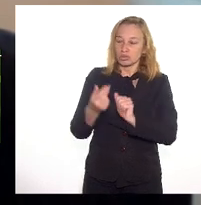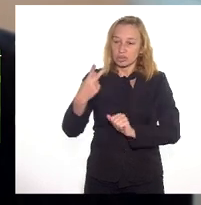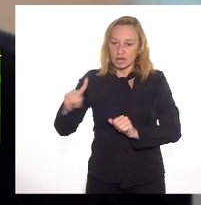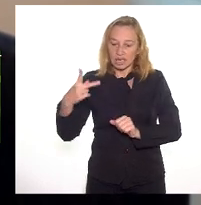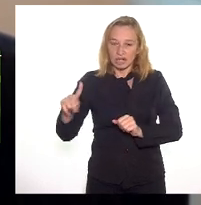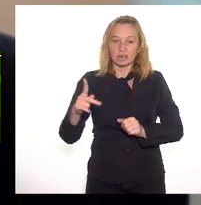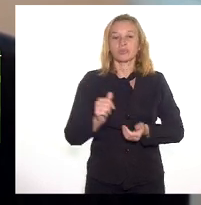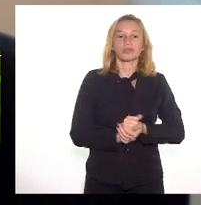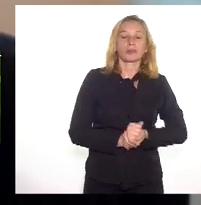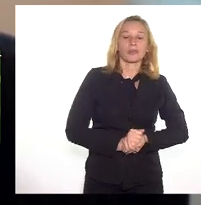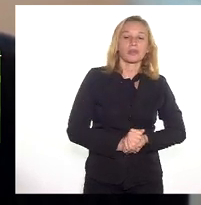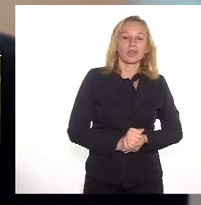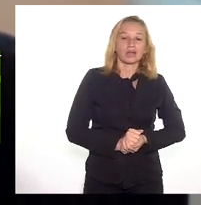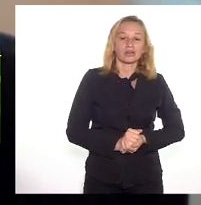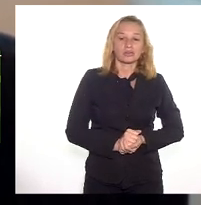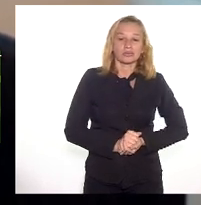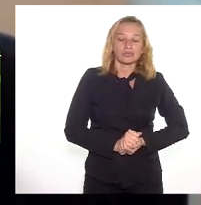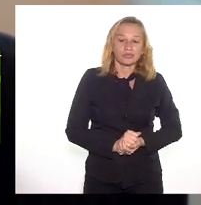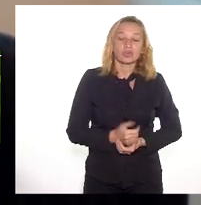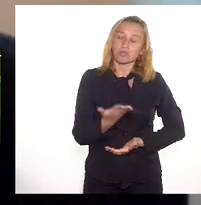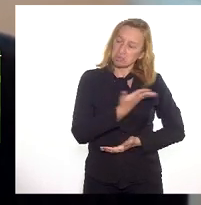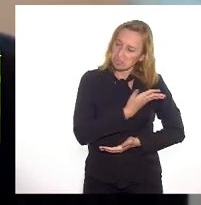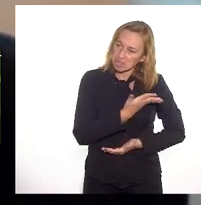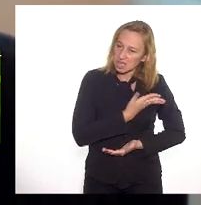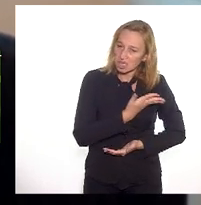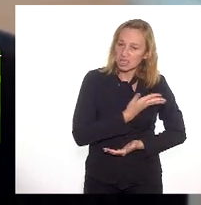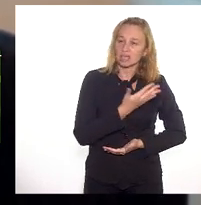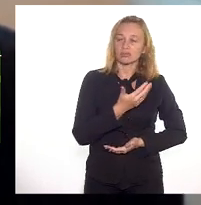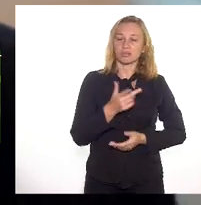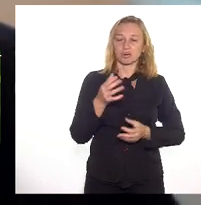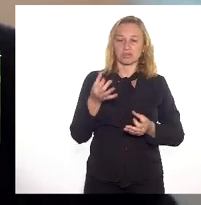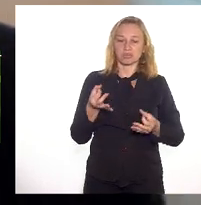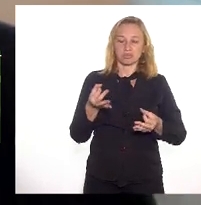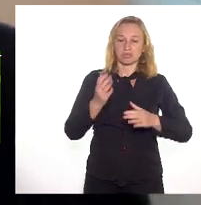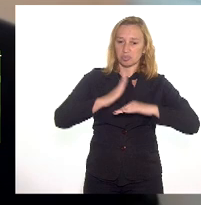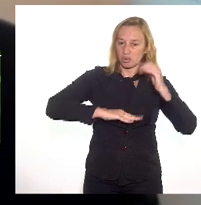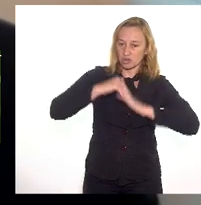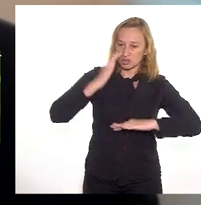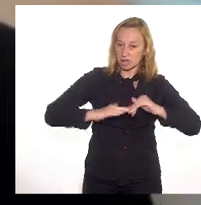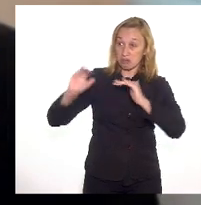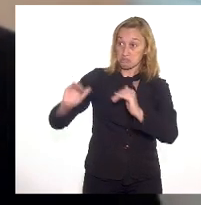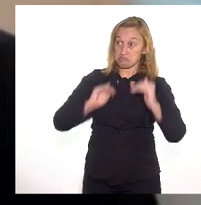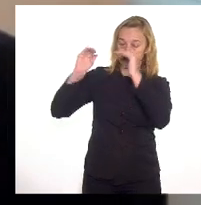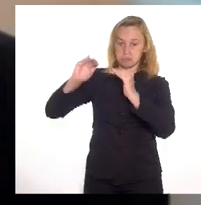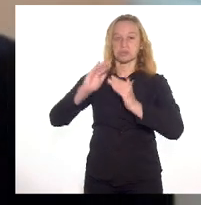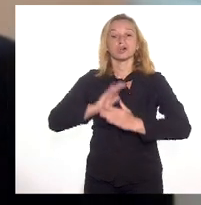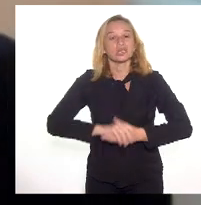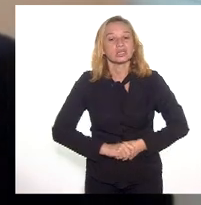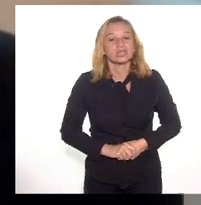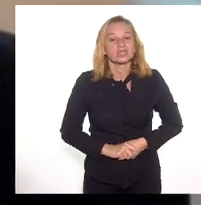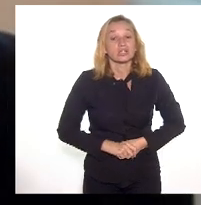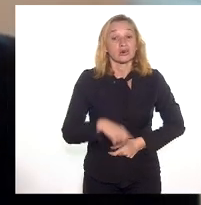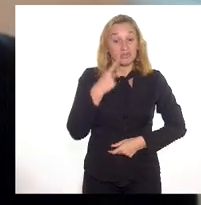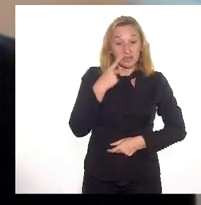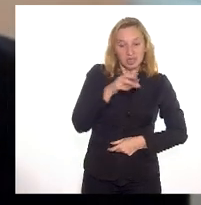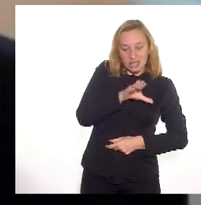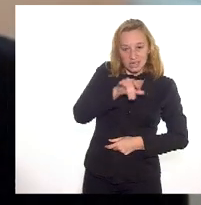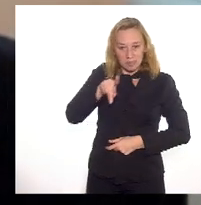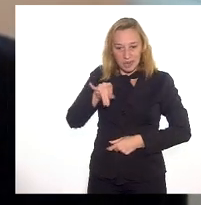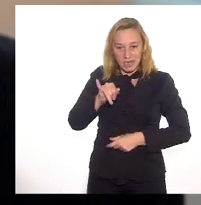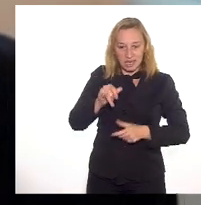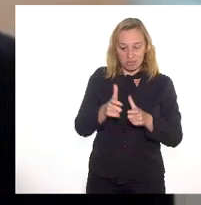Petróleo, e uma colega e uma profissional também de alto gabarito. Eu vejo que a CPI está muito